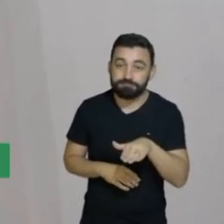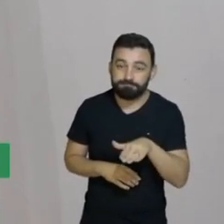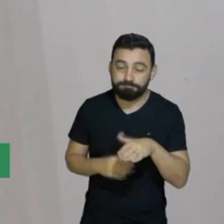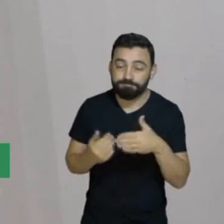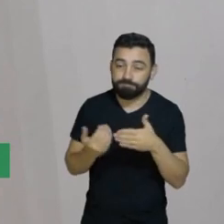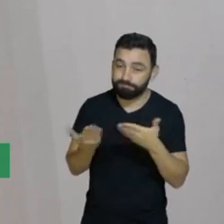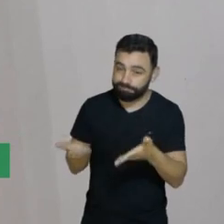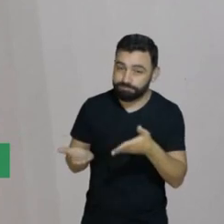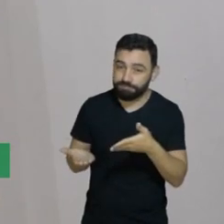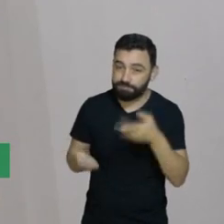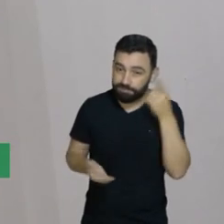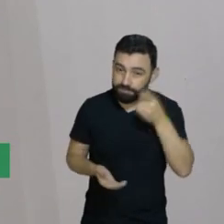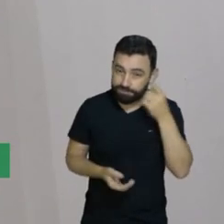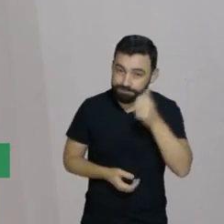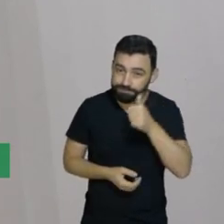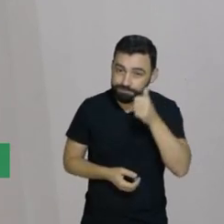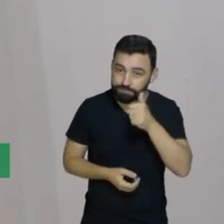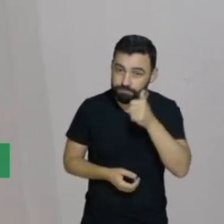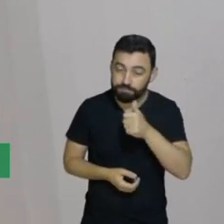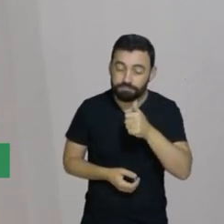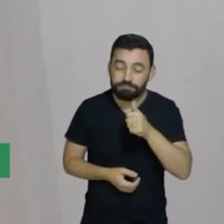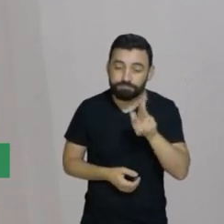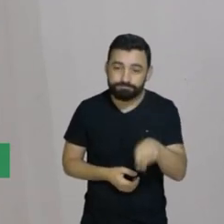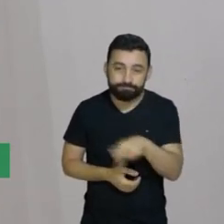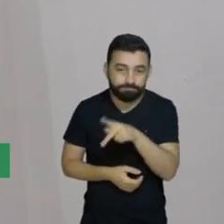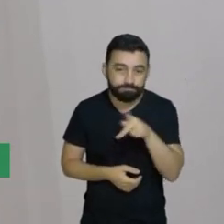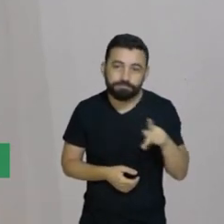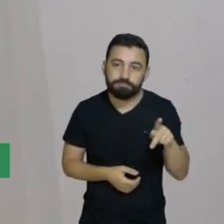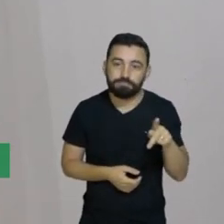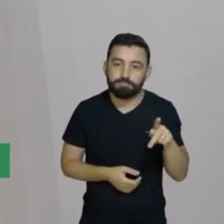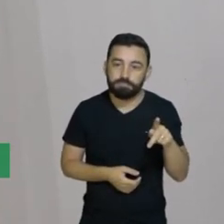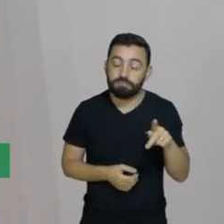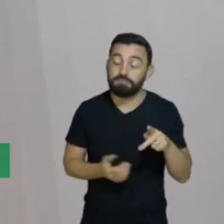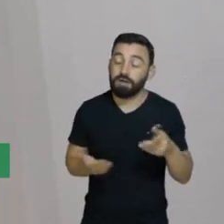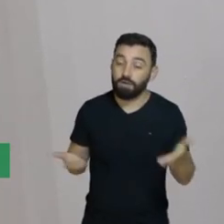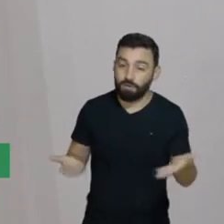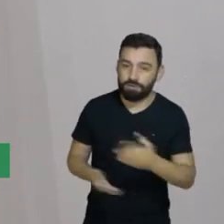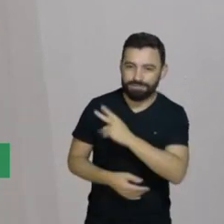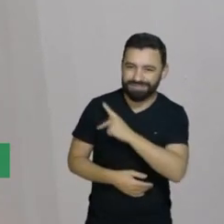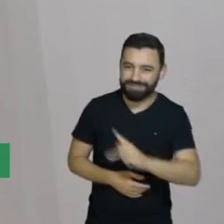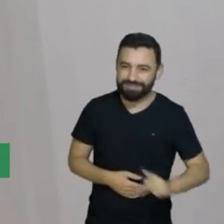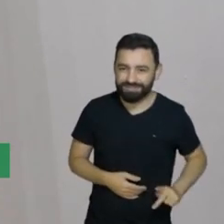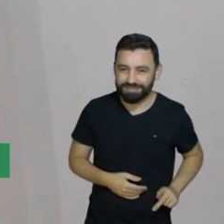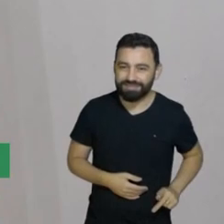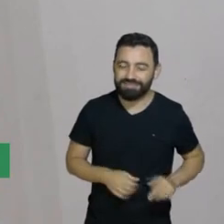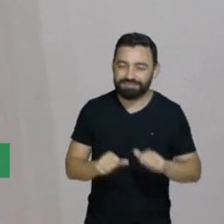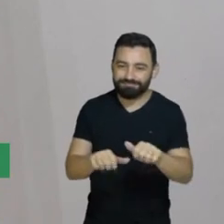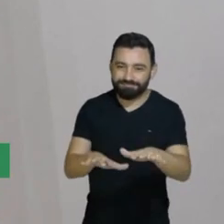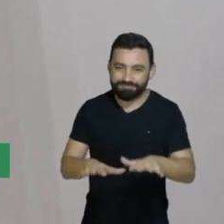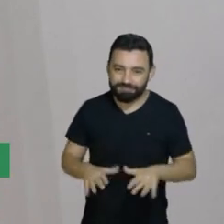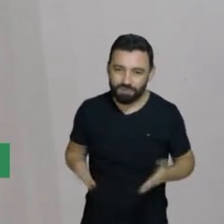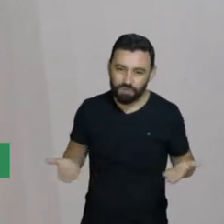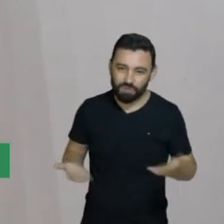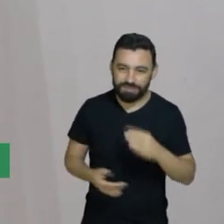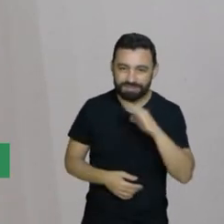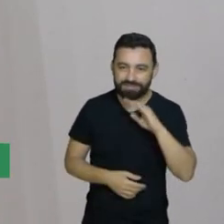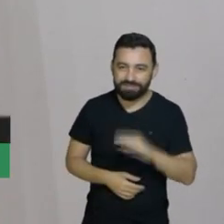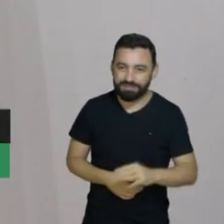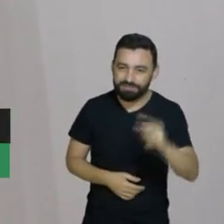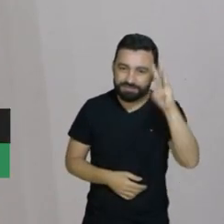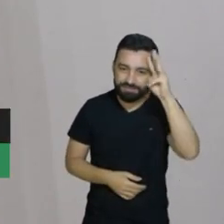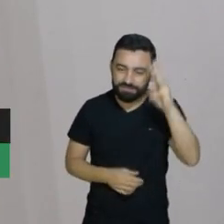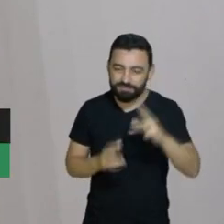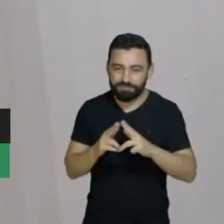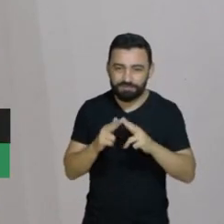senhora deputada, senhores deputados, padre Pedro, que preside a nossa sessão, nessa tarde de terça-feira aqui em